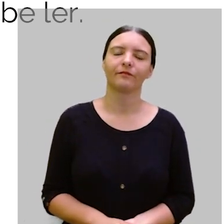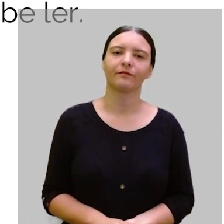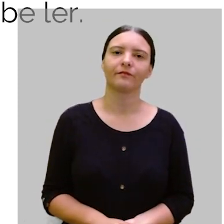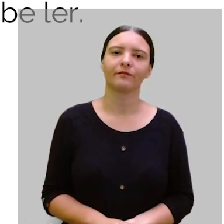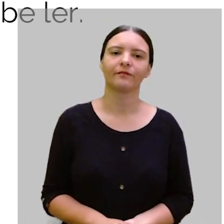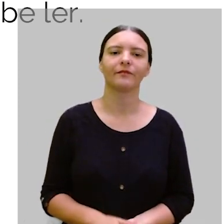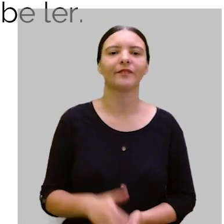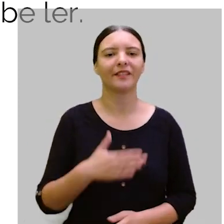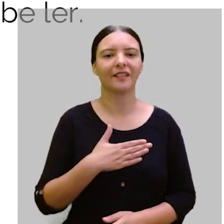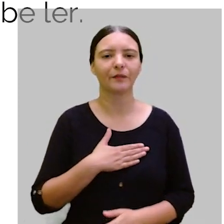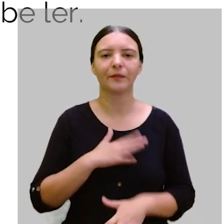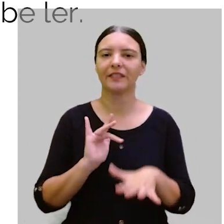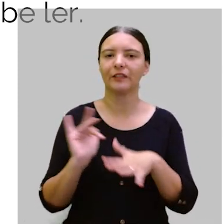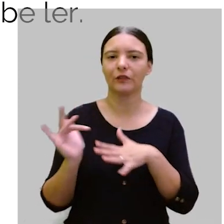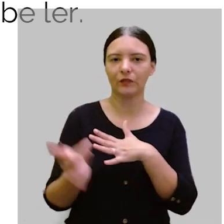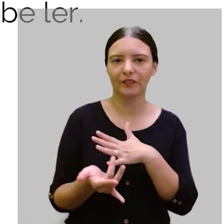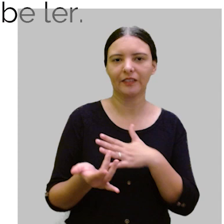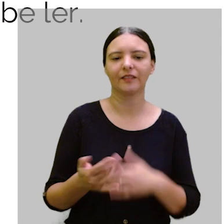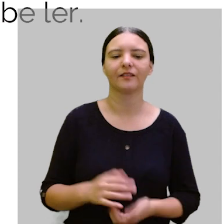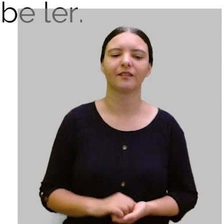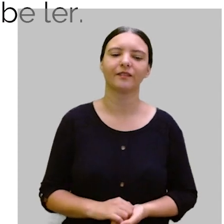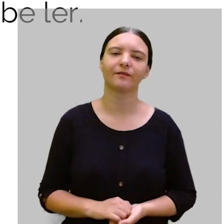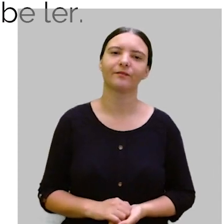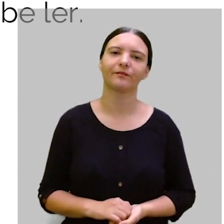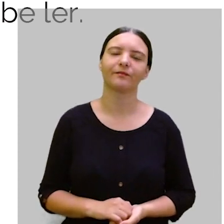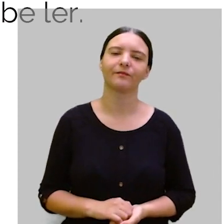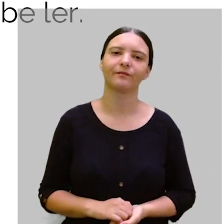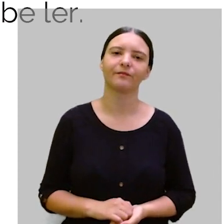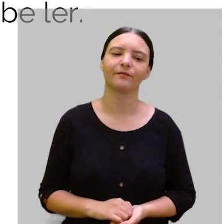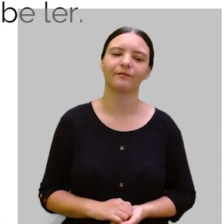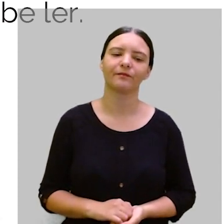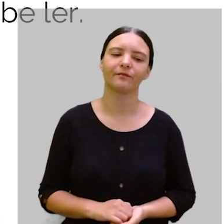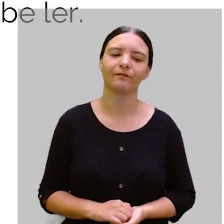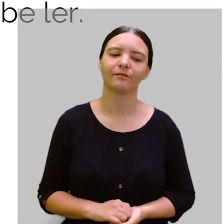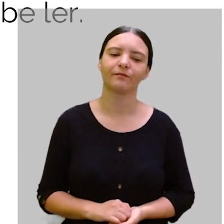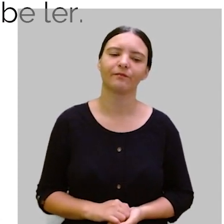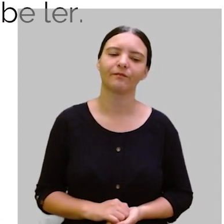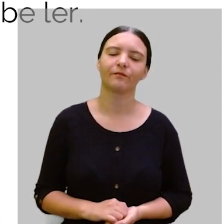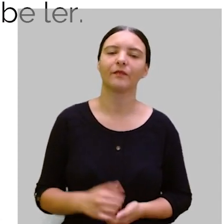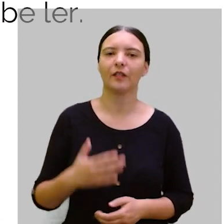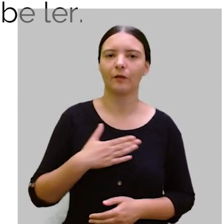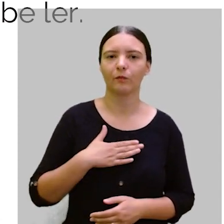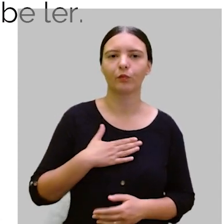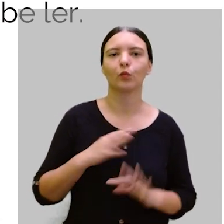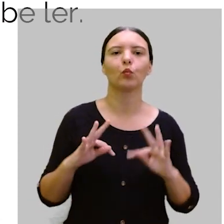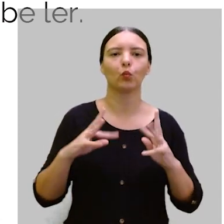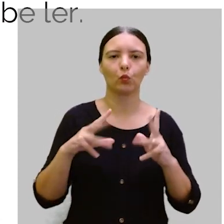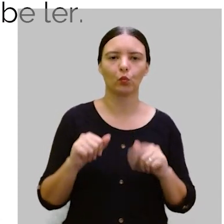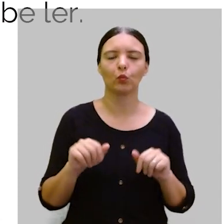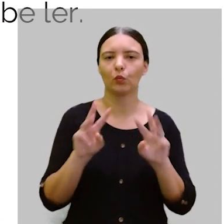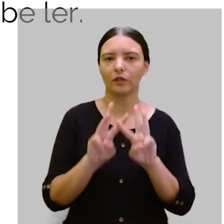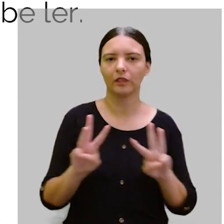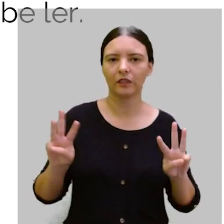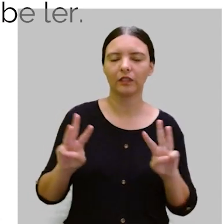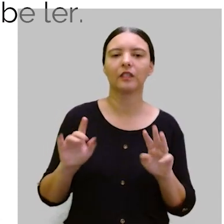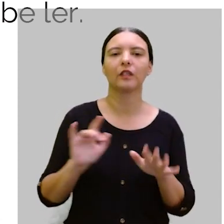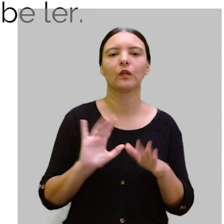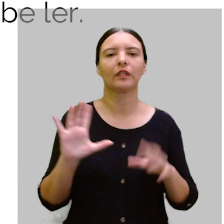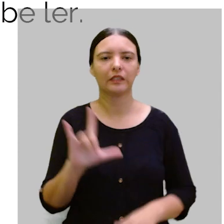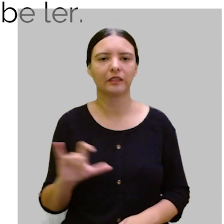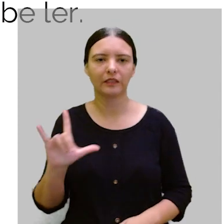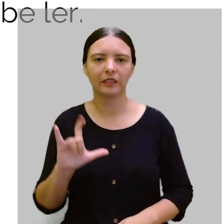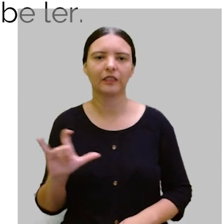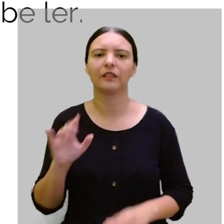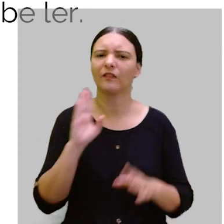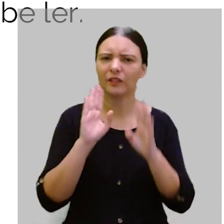Essas são as minhas redes sociais, minha newsletter, meu site. Estou no Instagram, no Facebook, em